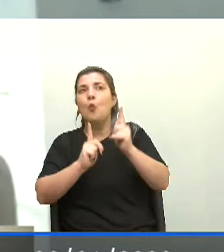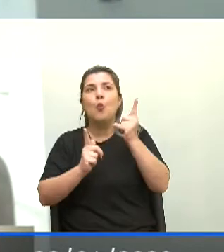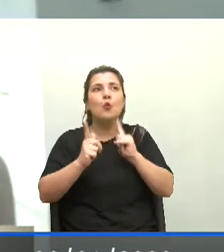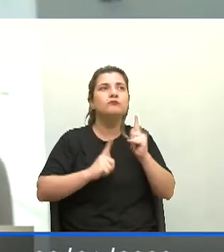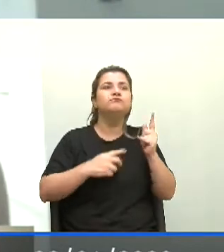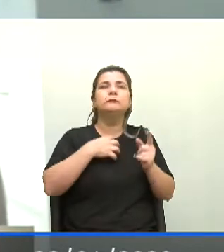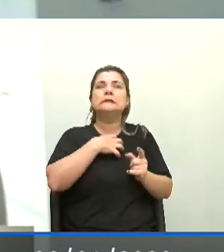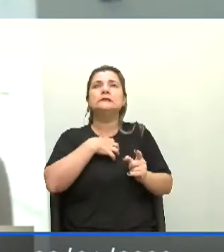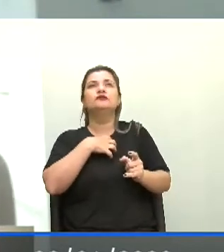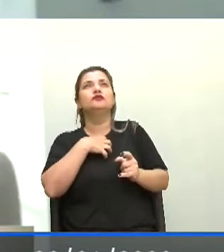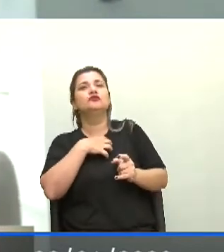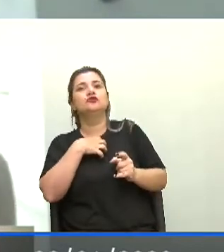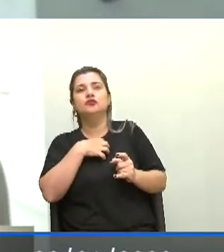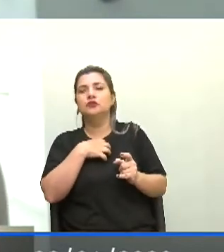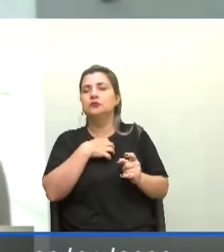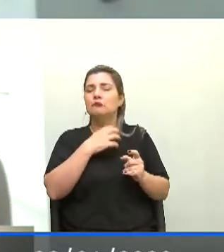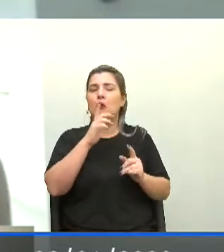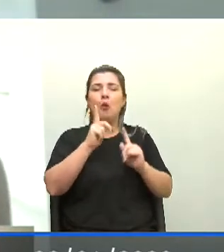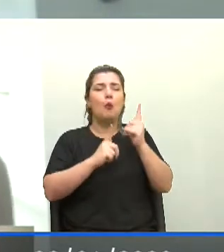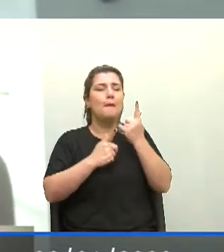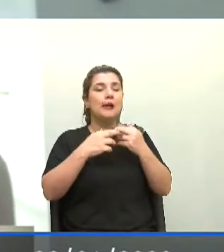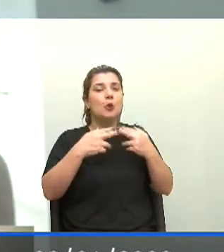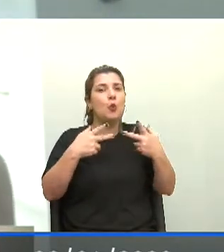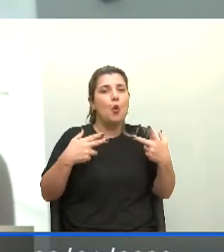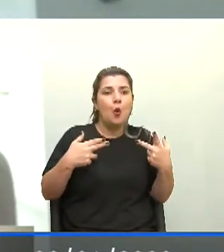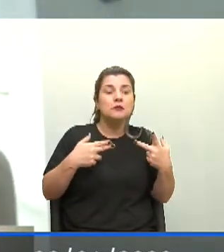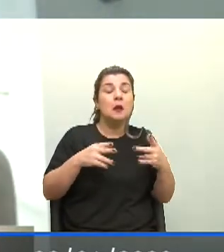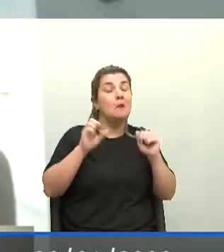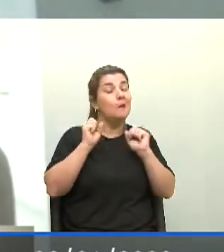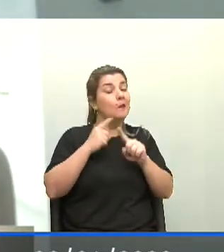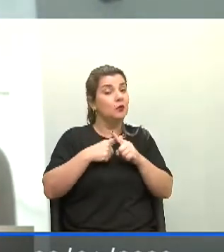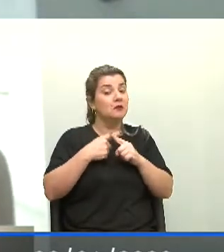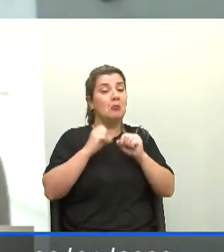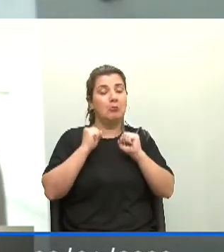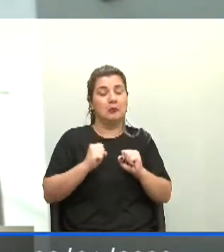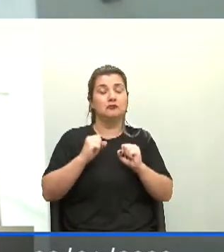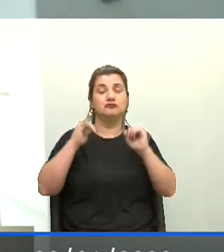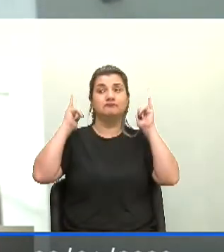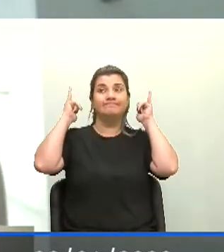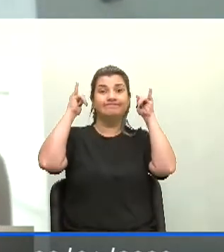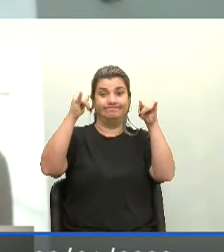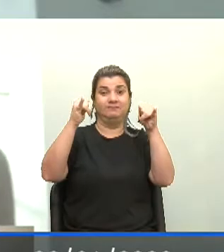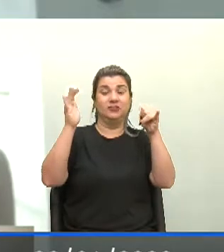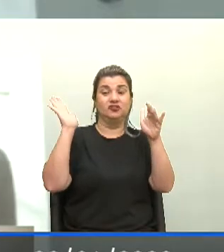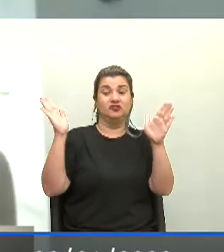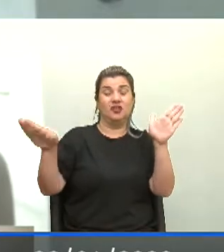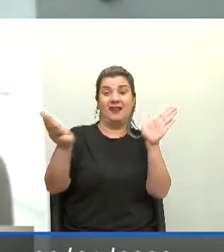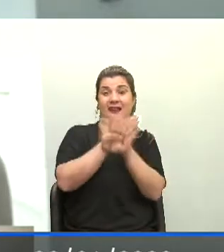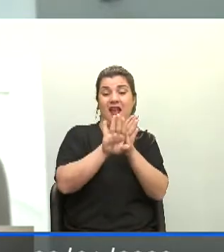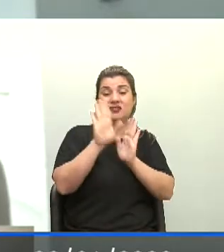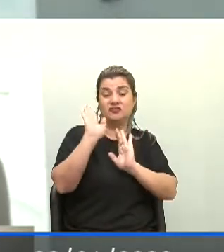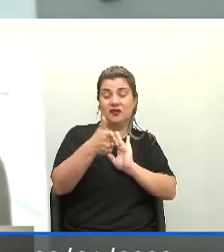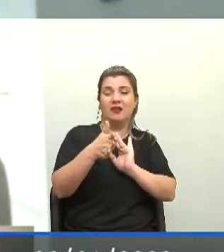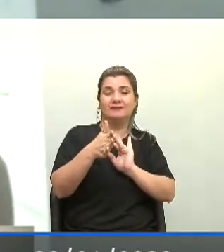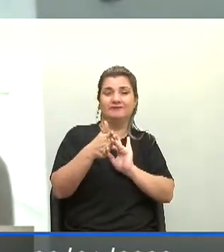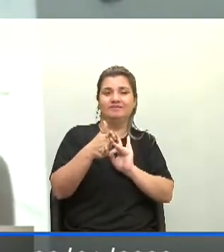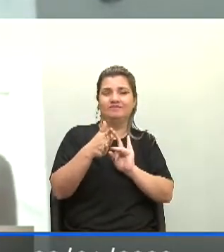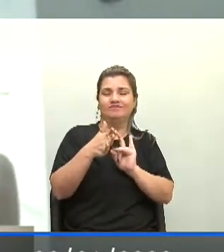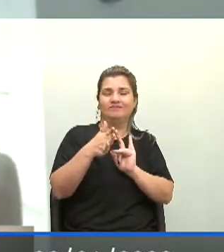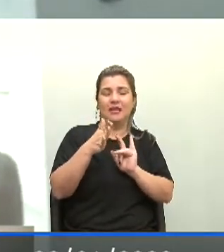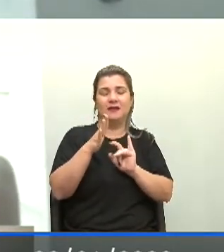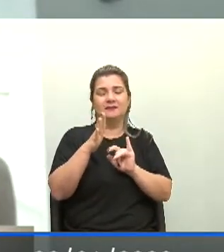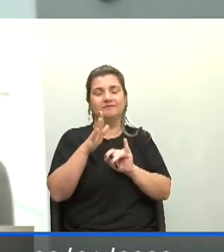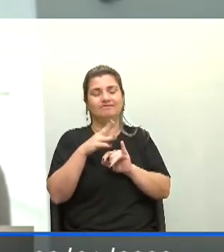sintoma, porque ele pode vir no ônibus e já vir contaminando, então antecipar, e aí a empresa vai a ele e verifica